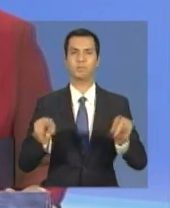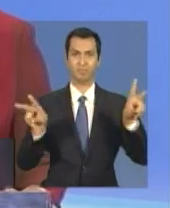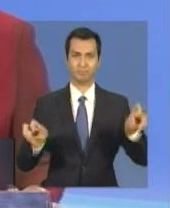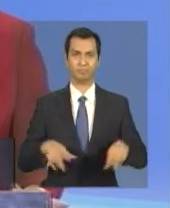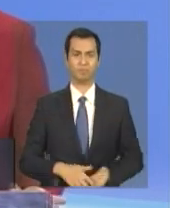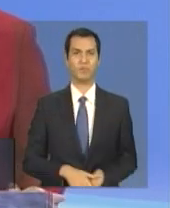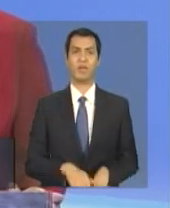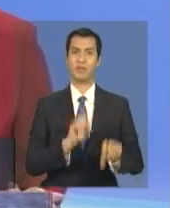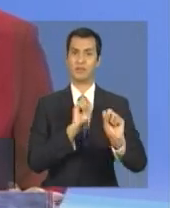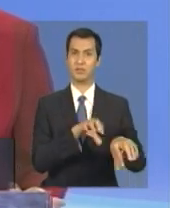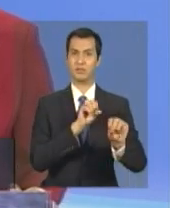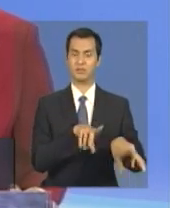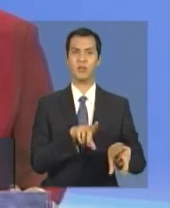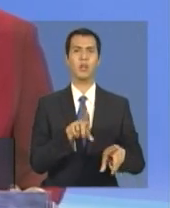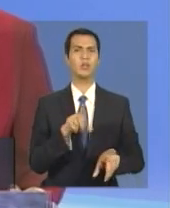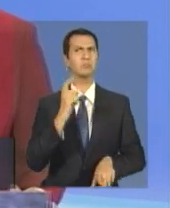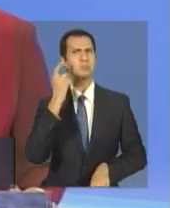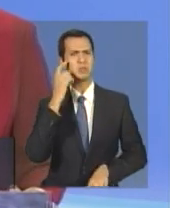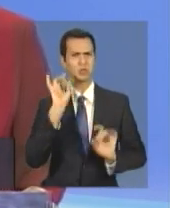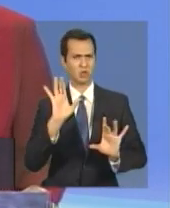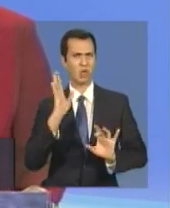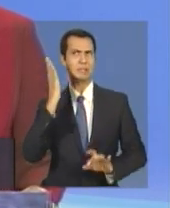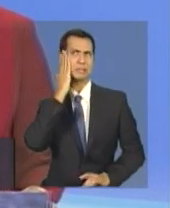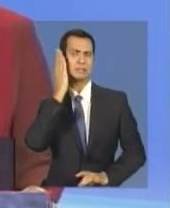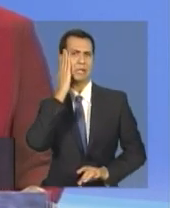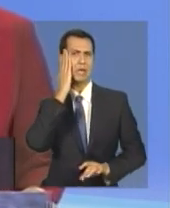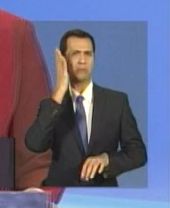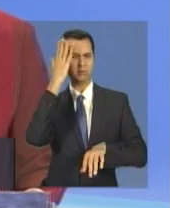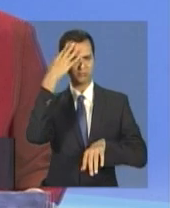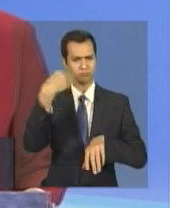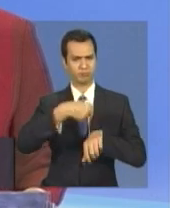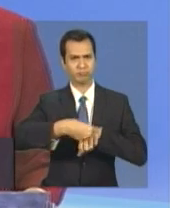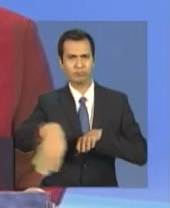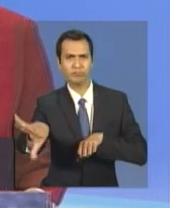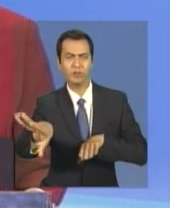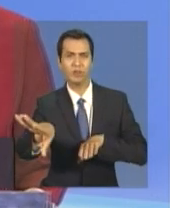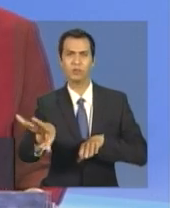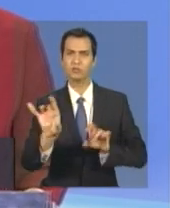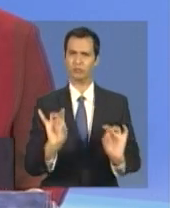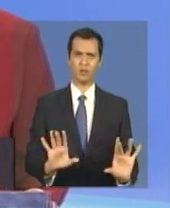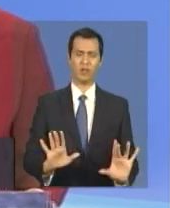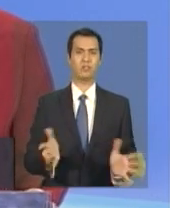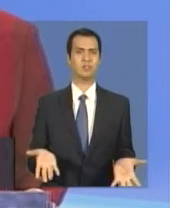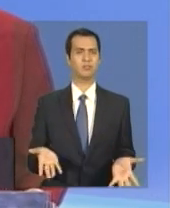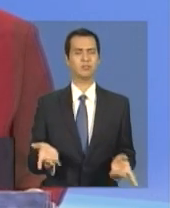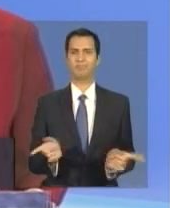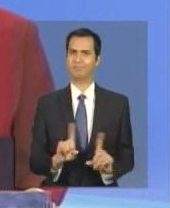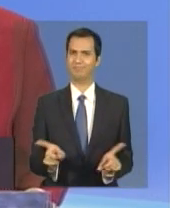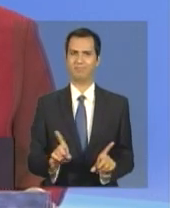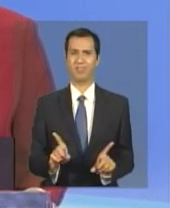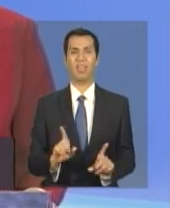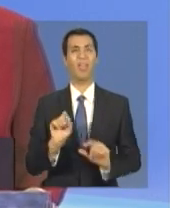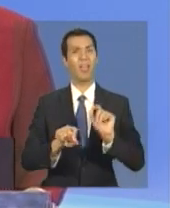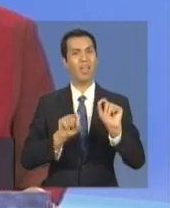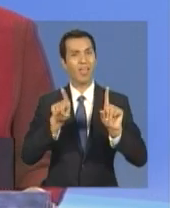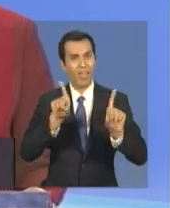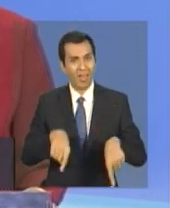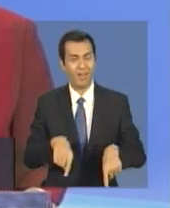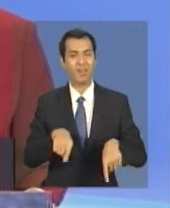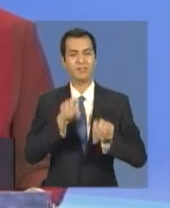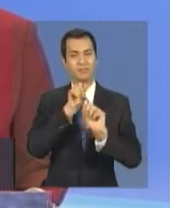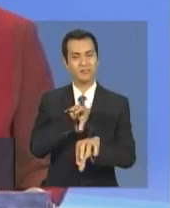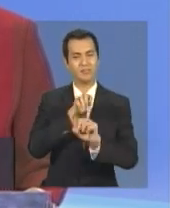ensinar não é transferir conhecimento, mas criar as condições e as possibilidades para que